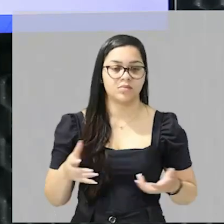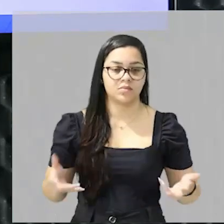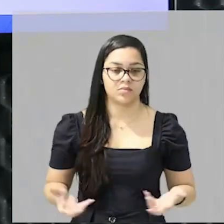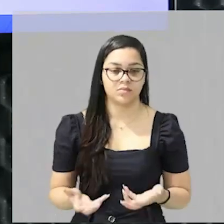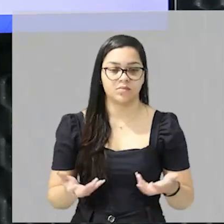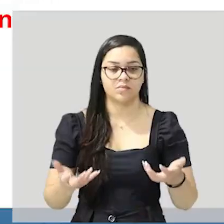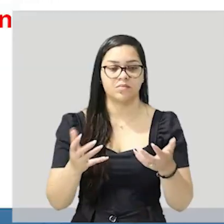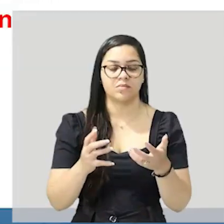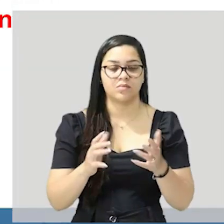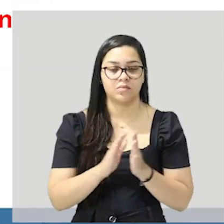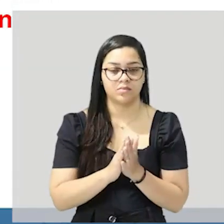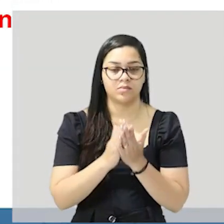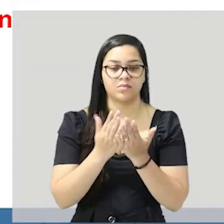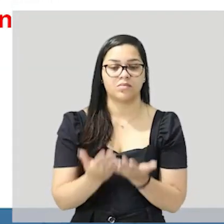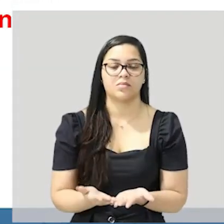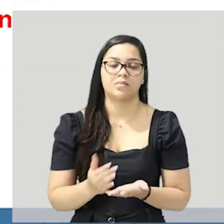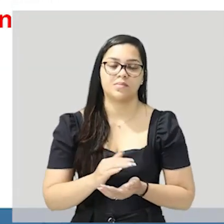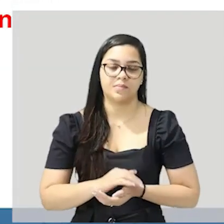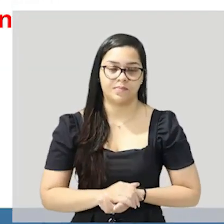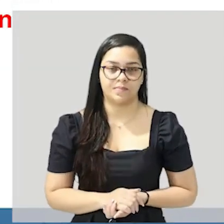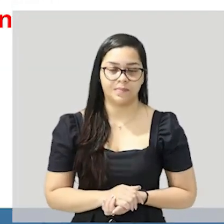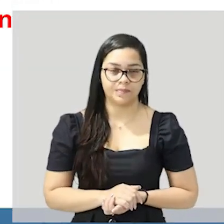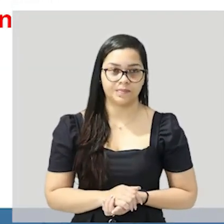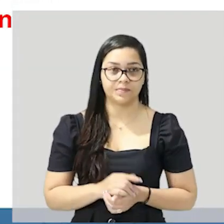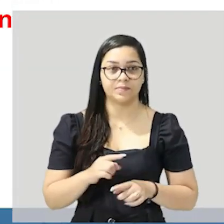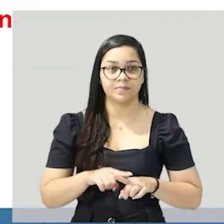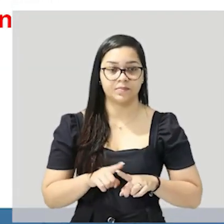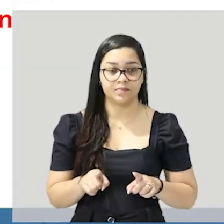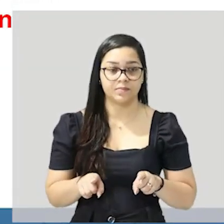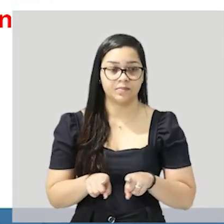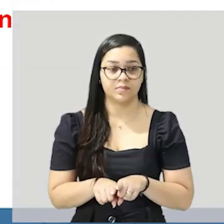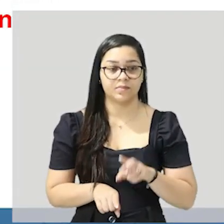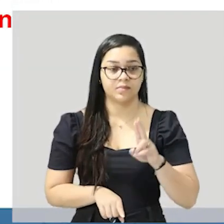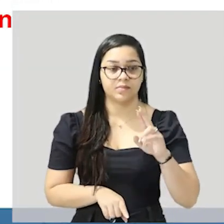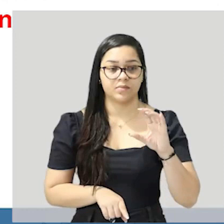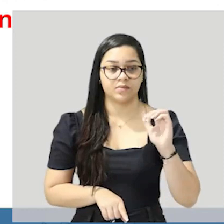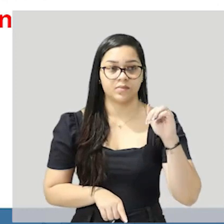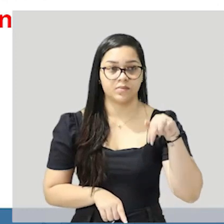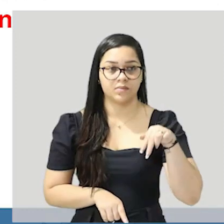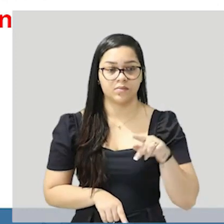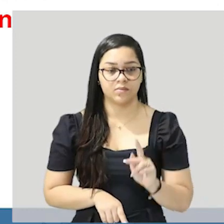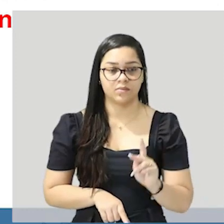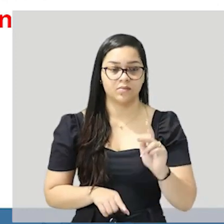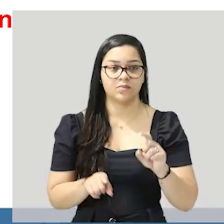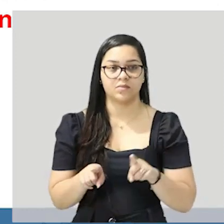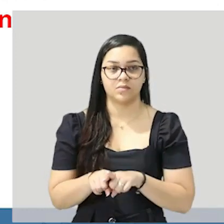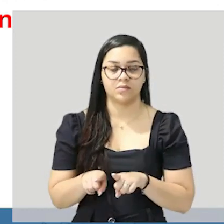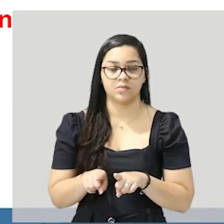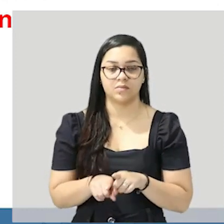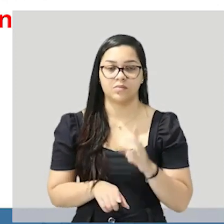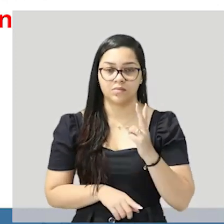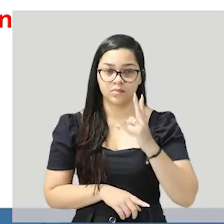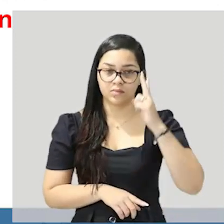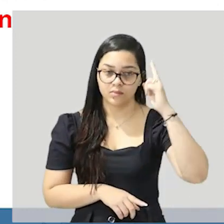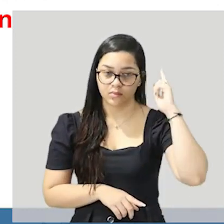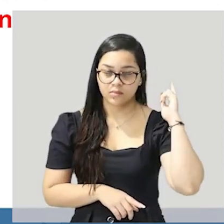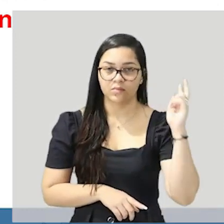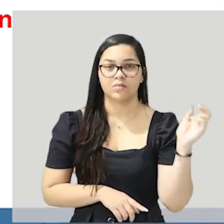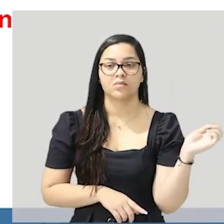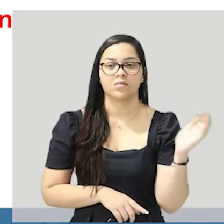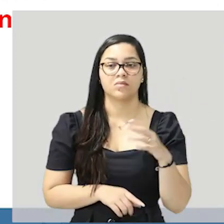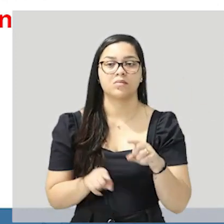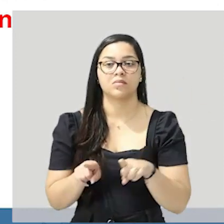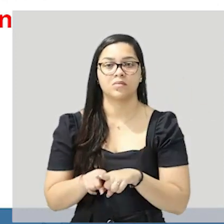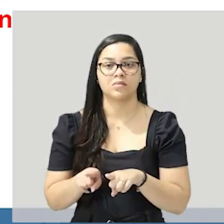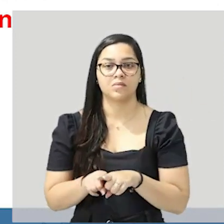o lançamento desse livro, tá? Mais uma questão, agora da Unicamp, também vestibular, novamente citando